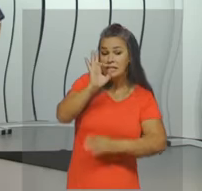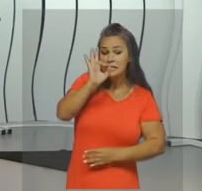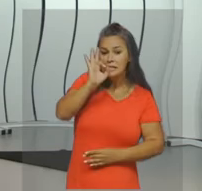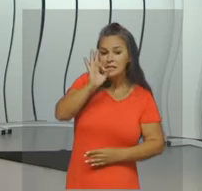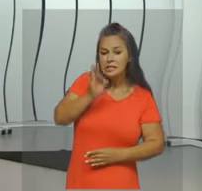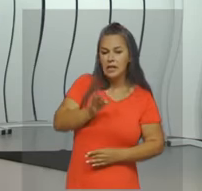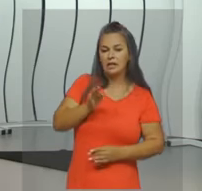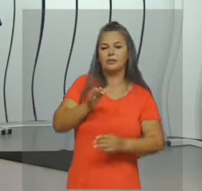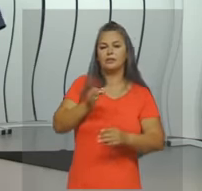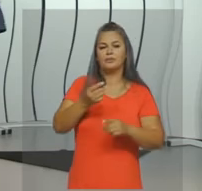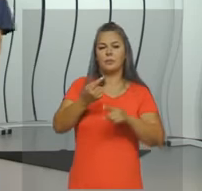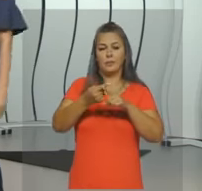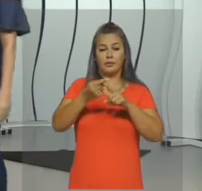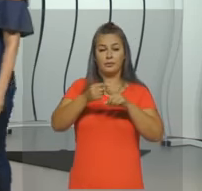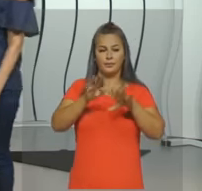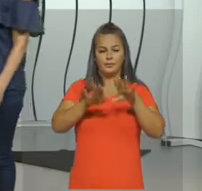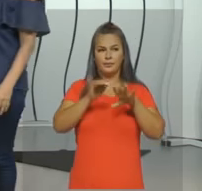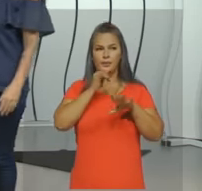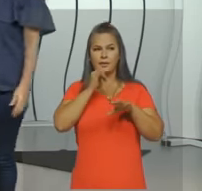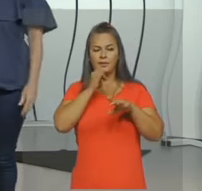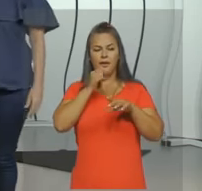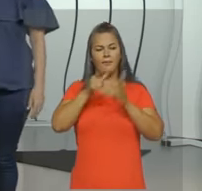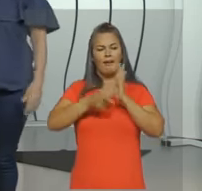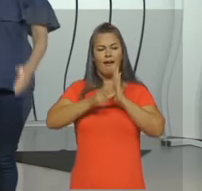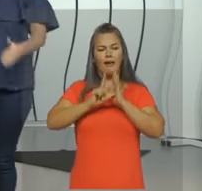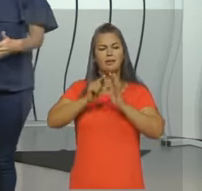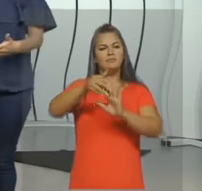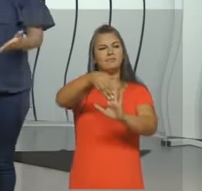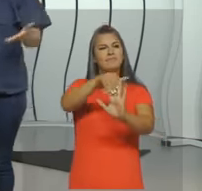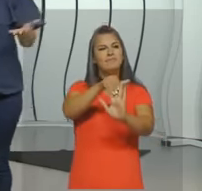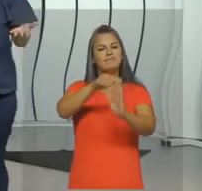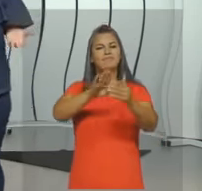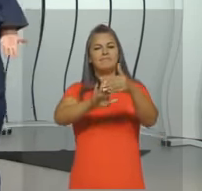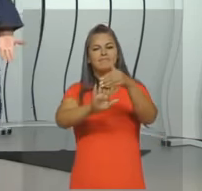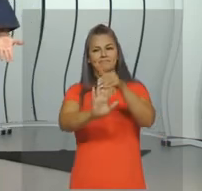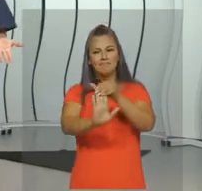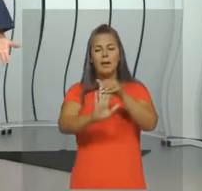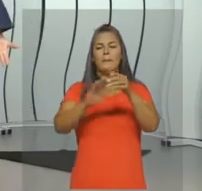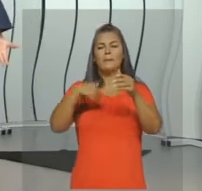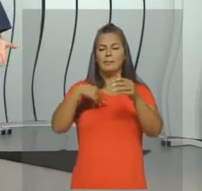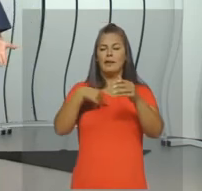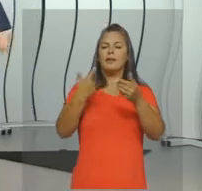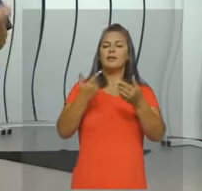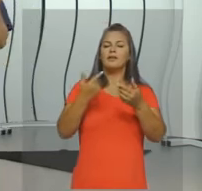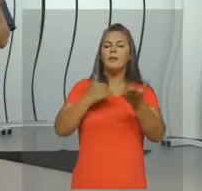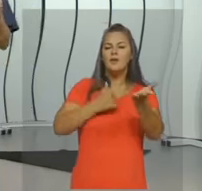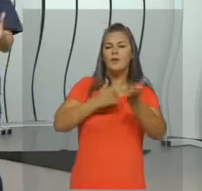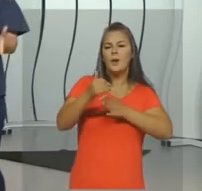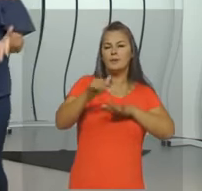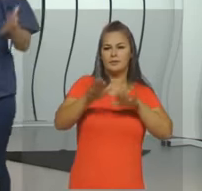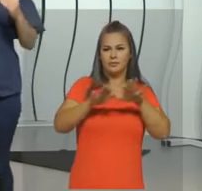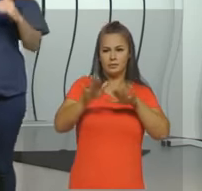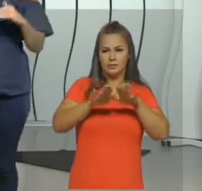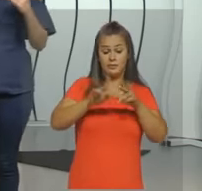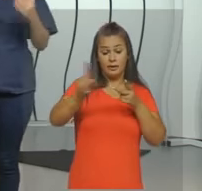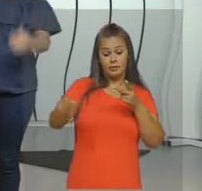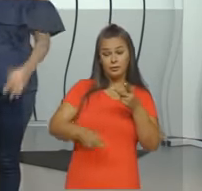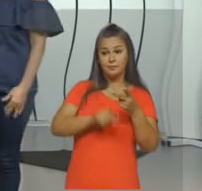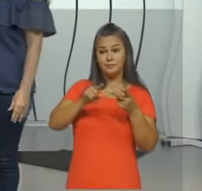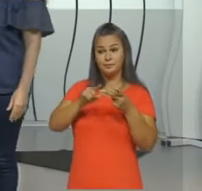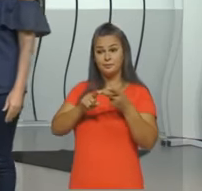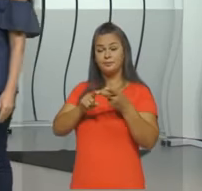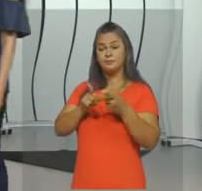do exercício, para não acontecer isso aí. Tendinite, inflamação dos tendões, né? Vão ficar doloridos, aí também tem